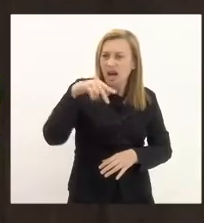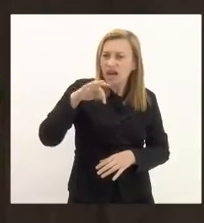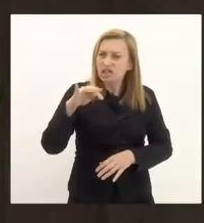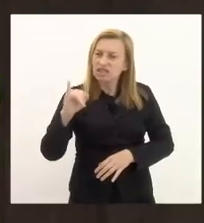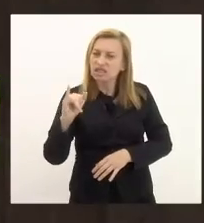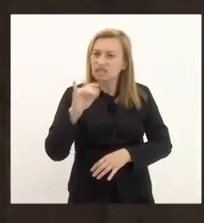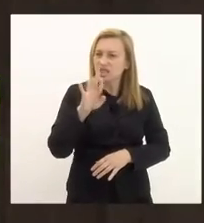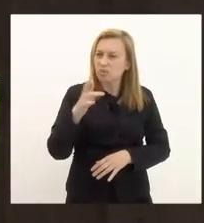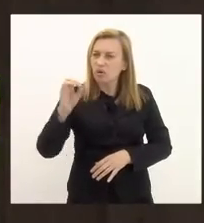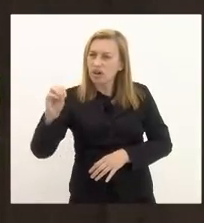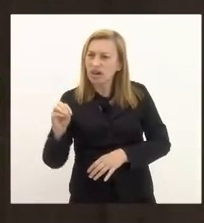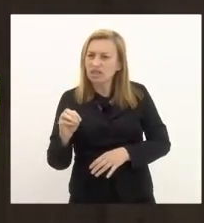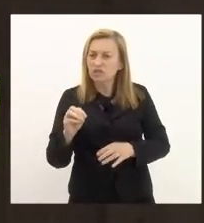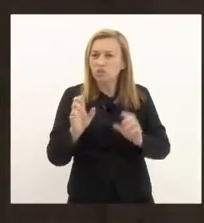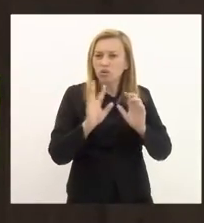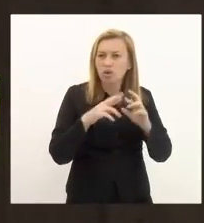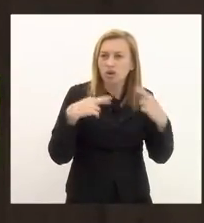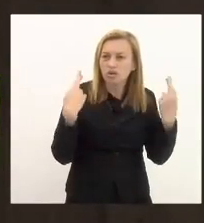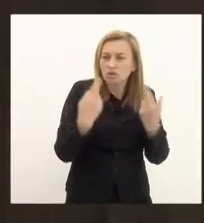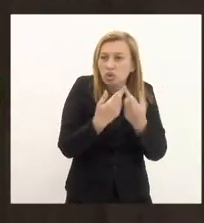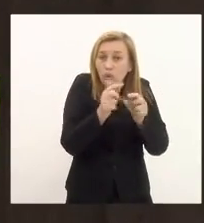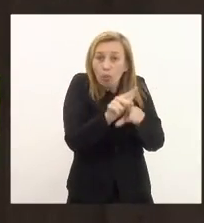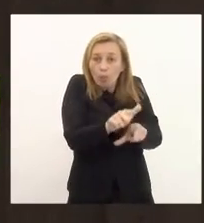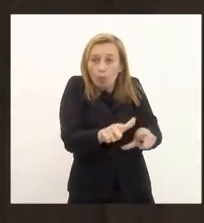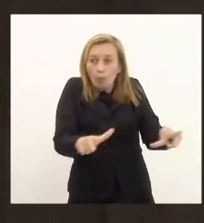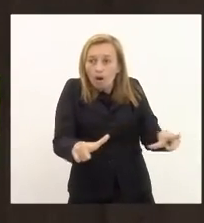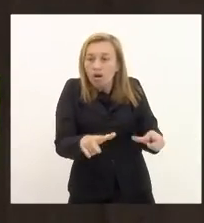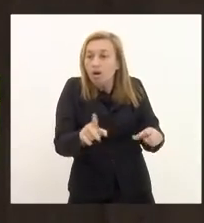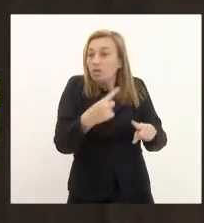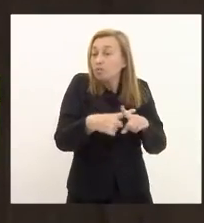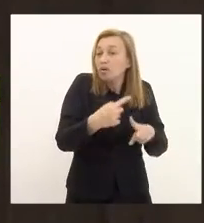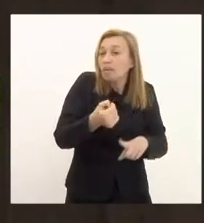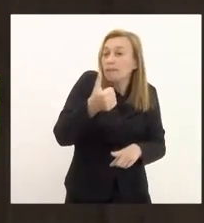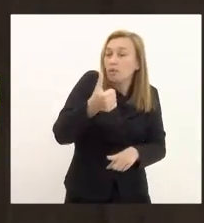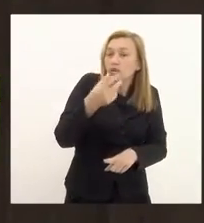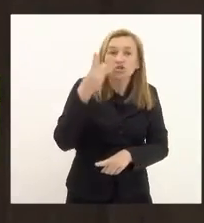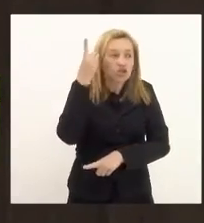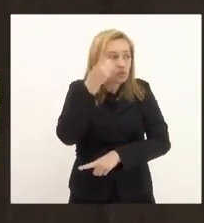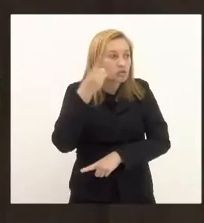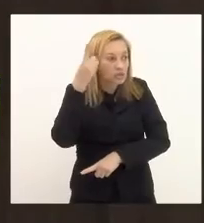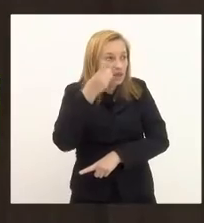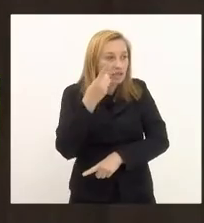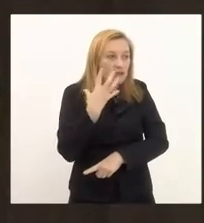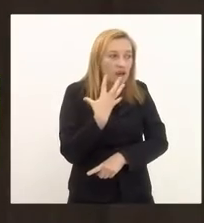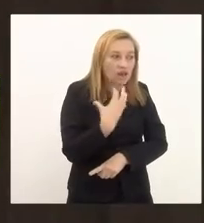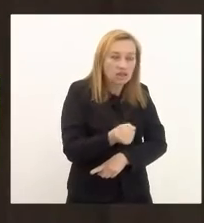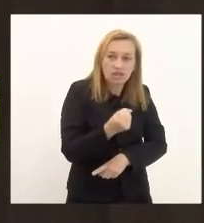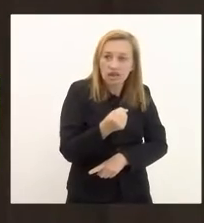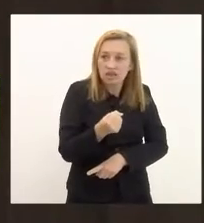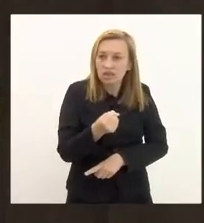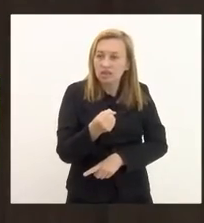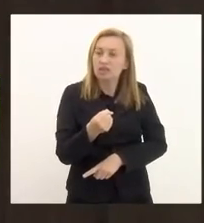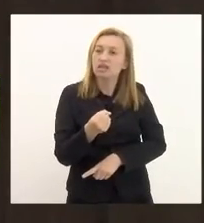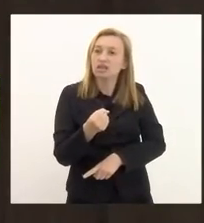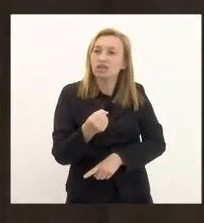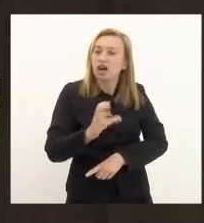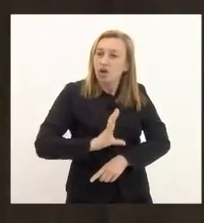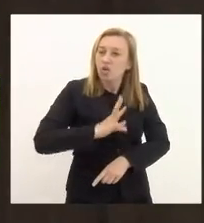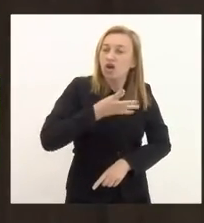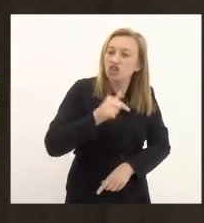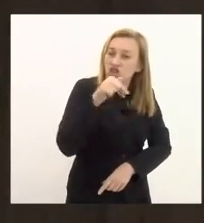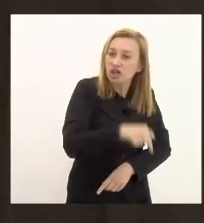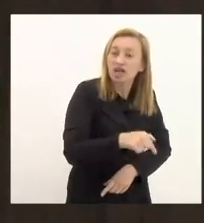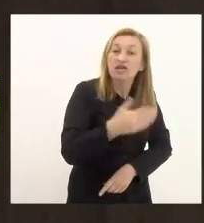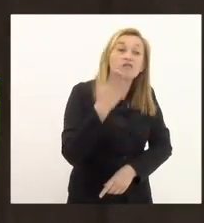com audiências feitas esvaziadas por que é poucos deputados que são coniventes com esse regime tem a coragem de chegar